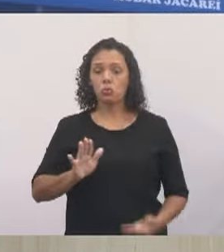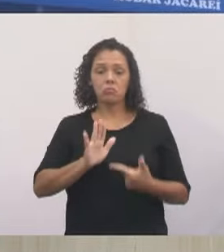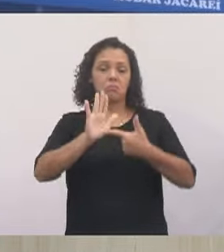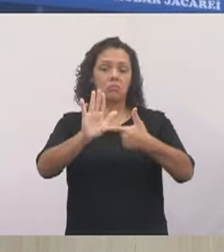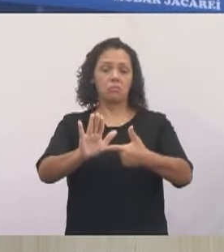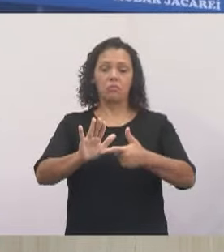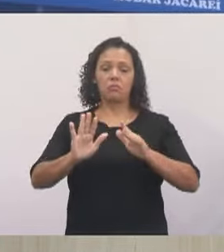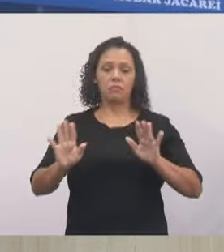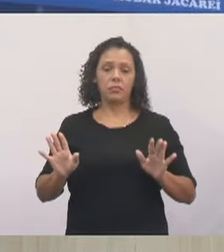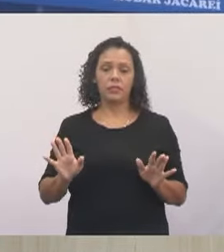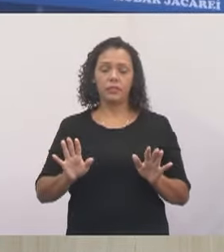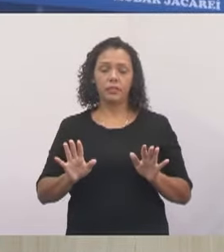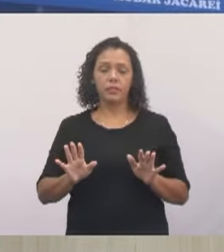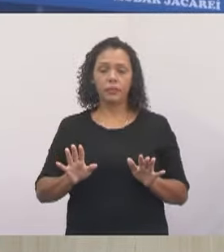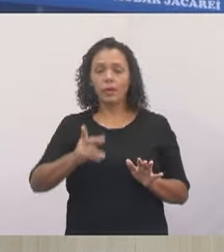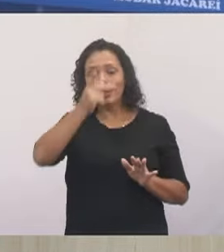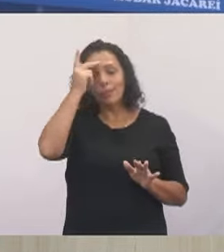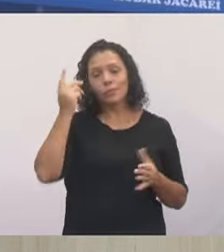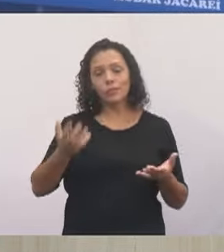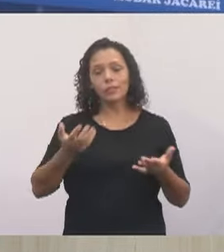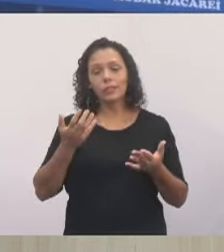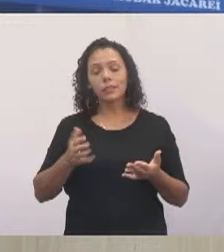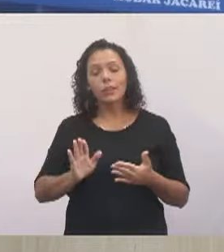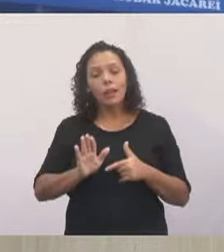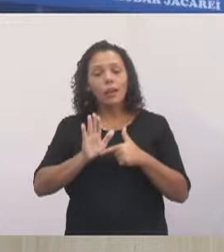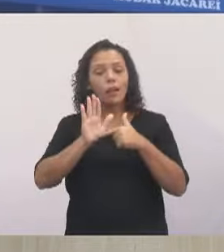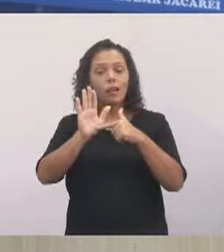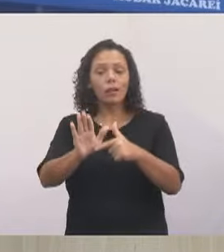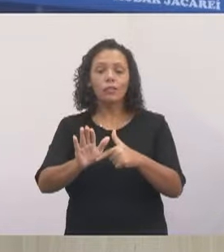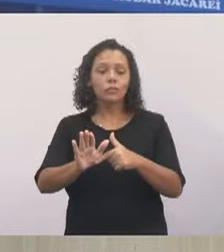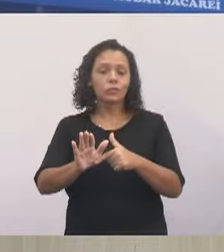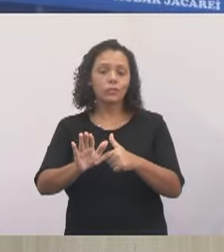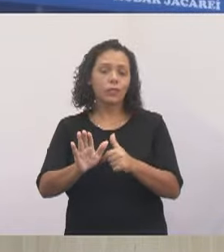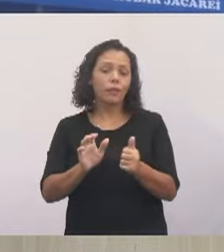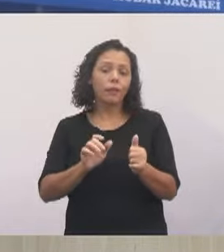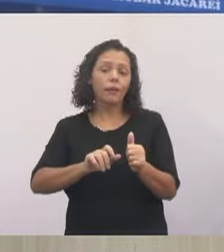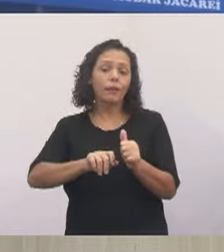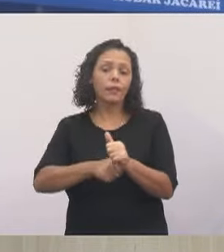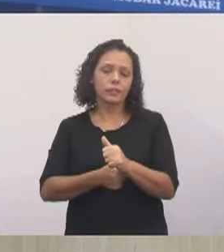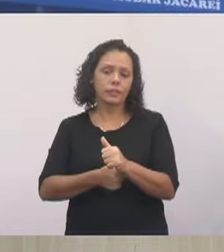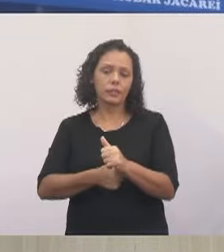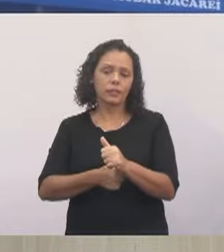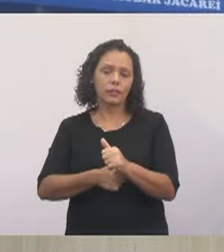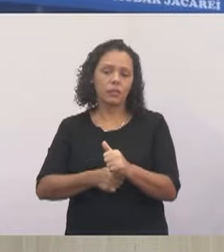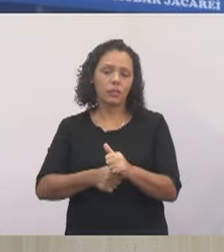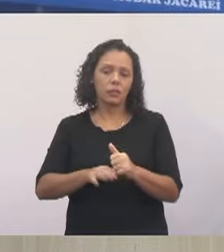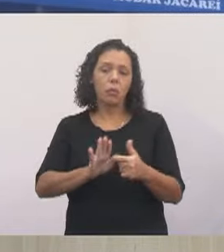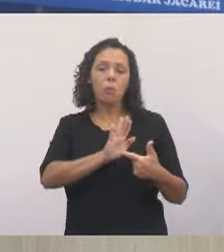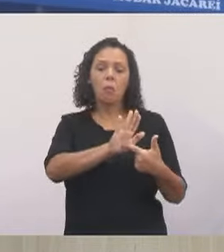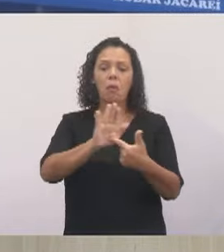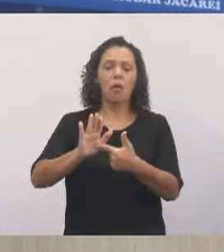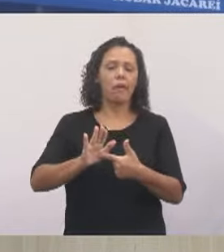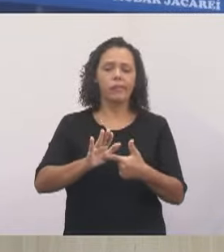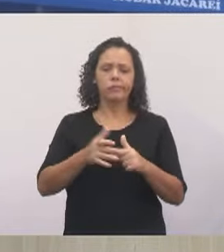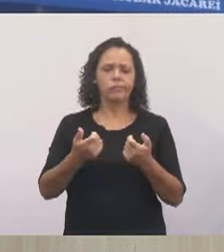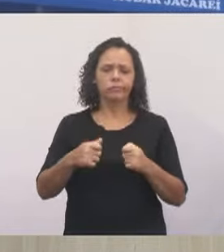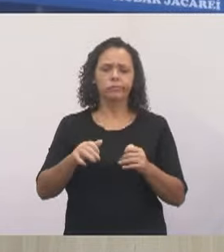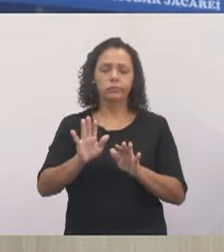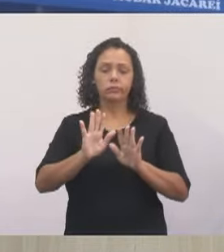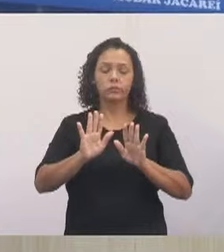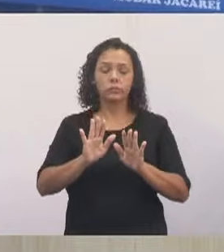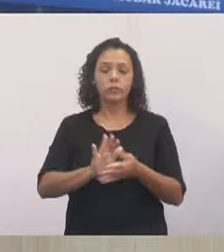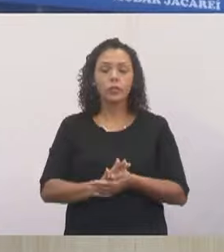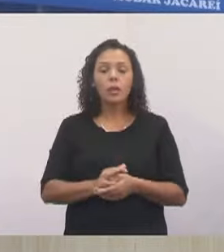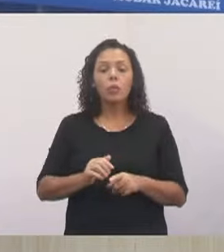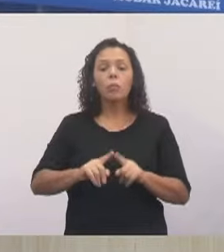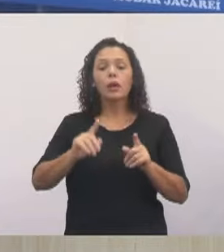Não. Quem quer ajudar não quer mostrar. Quem vê uma mão, não, né, não precisa mostrar a outra. Tá bom? Mas